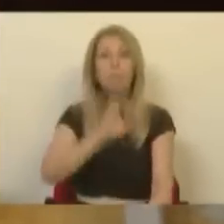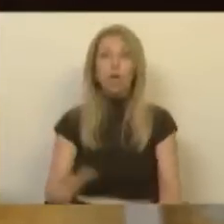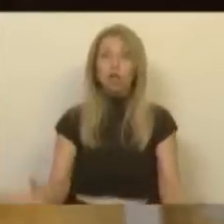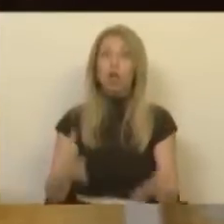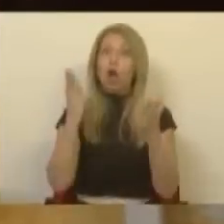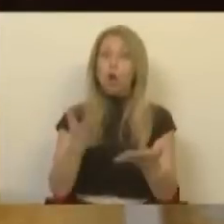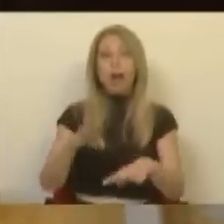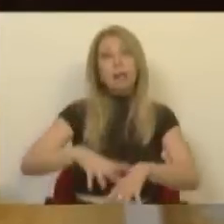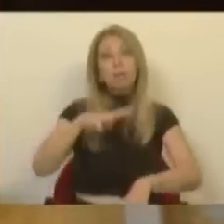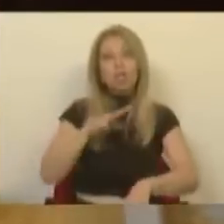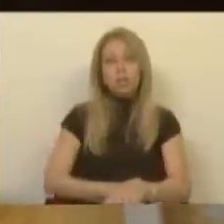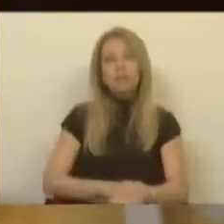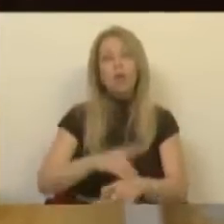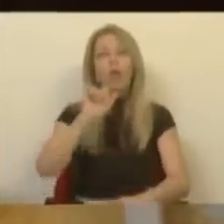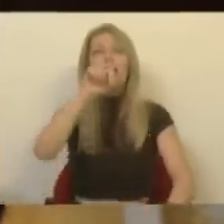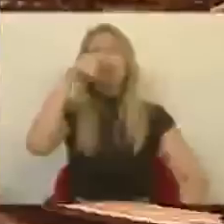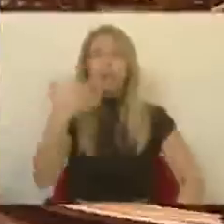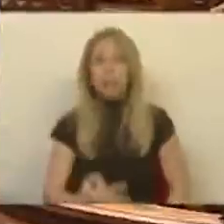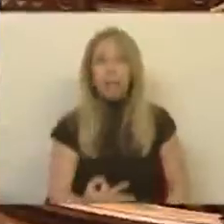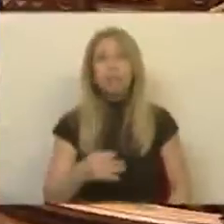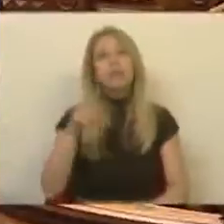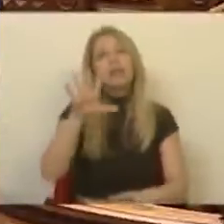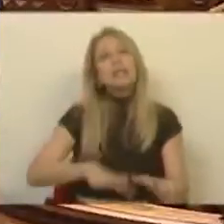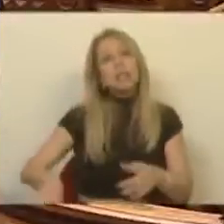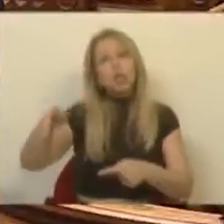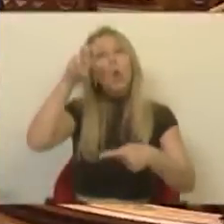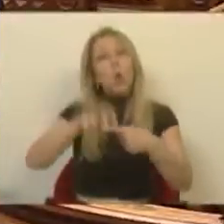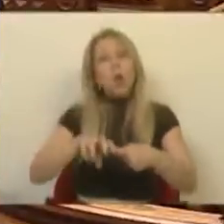de Natal onde ela deve estar na rua obrigado